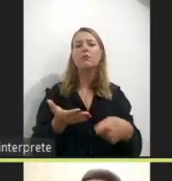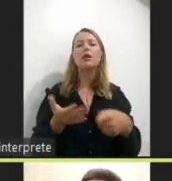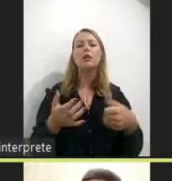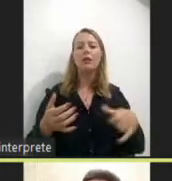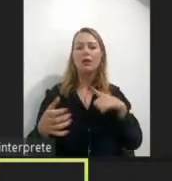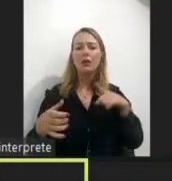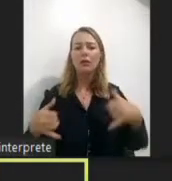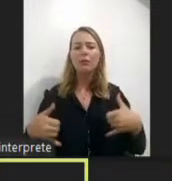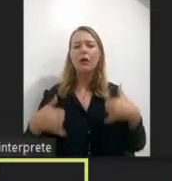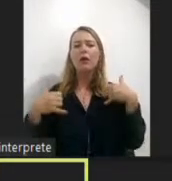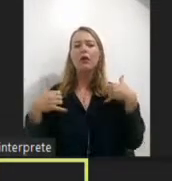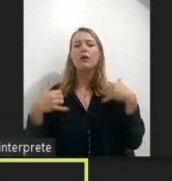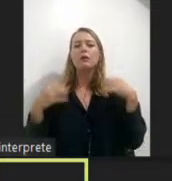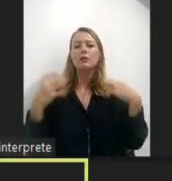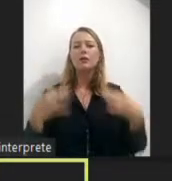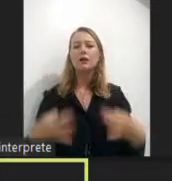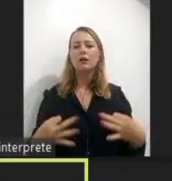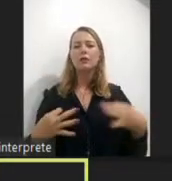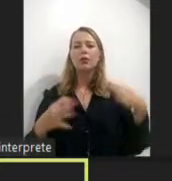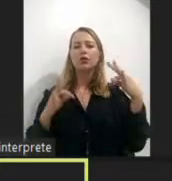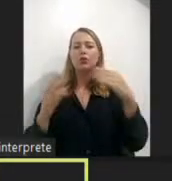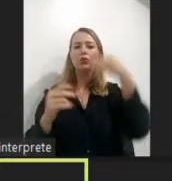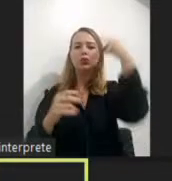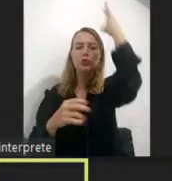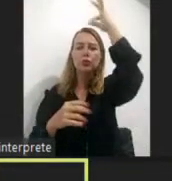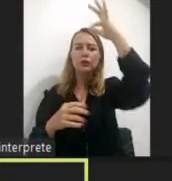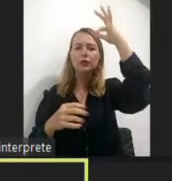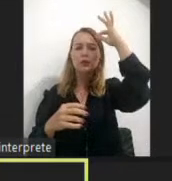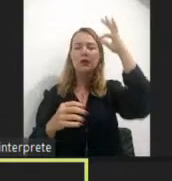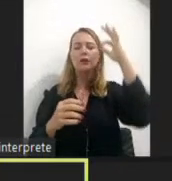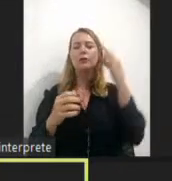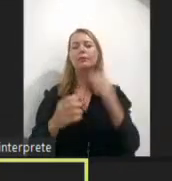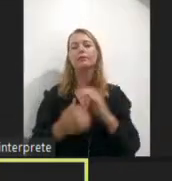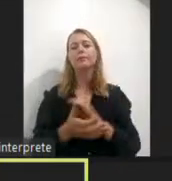os seus santos. Aleluia. Glória a Deus.